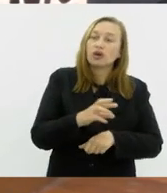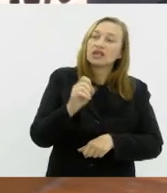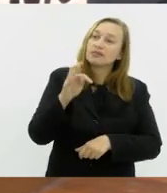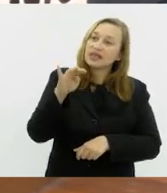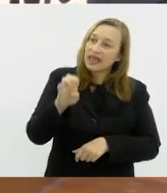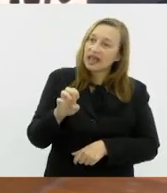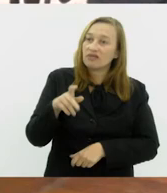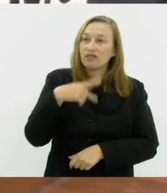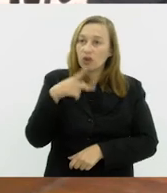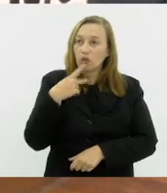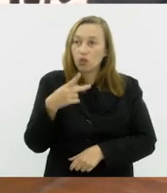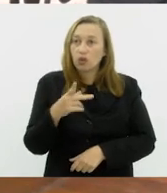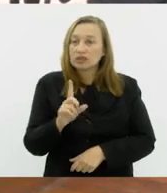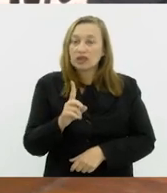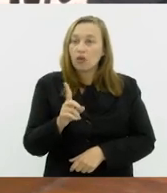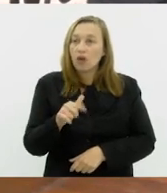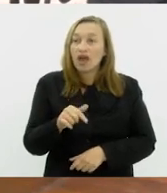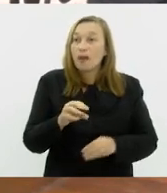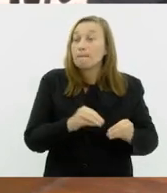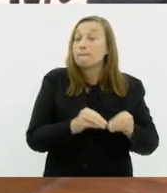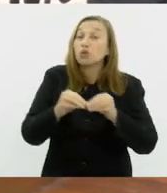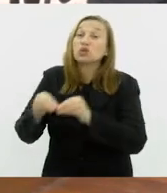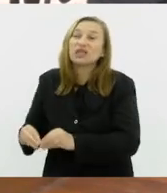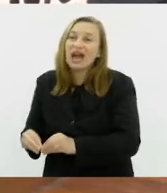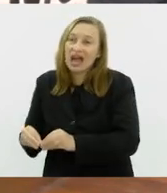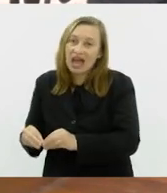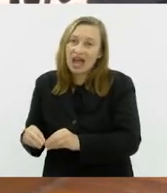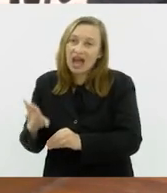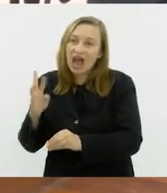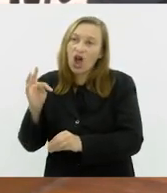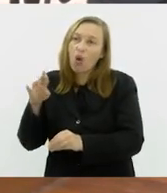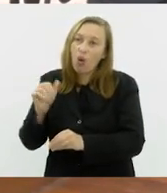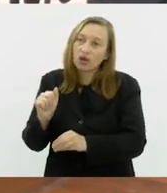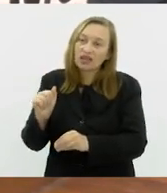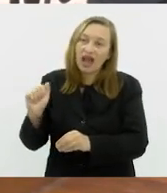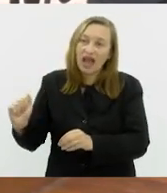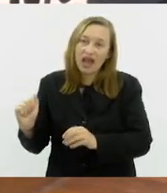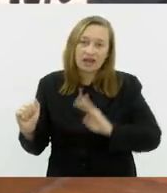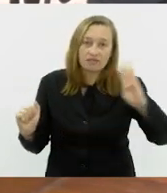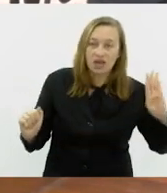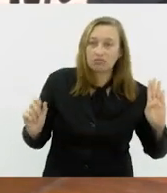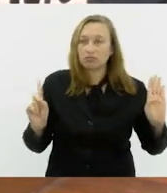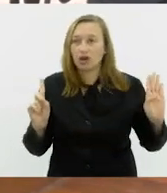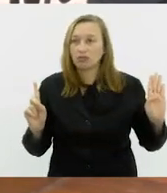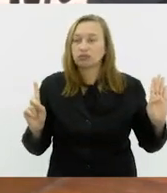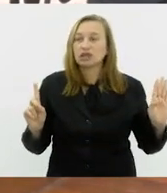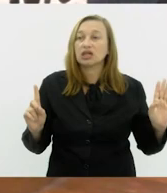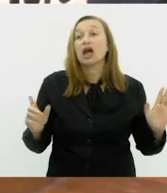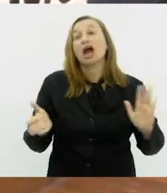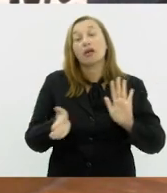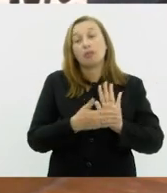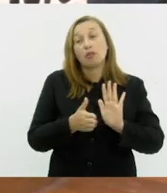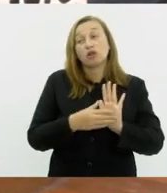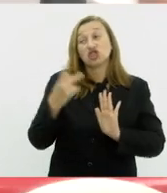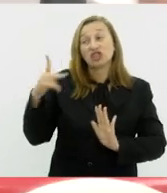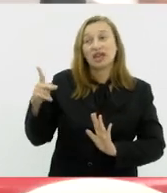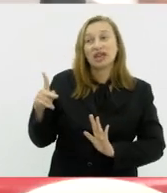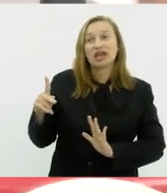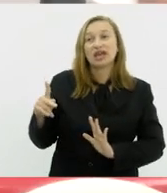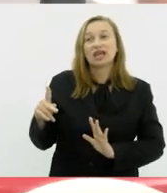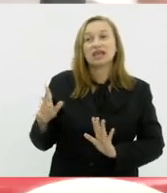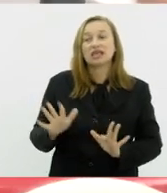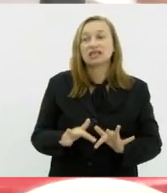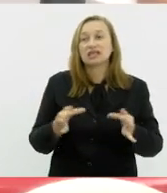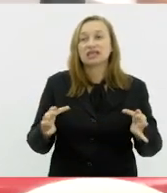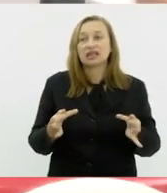disse não era mudar a rota, né, a rota A para a rota B. Né? A proposta que eu entendi que ele falou era simplesmente